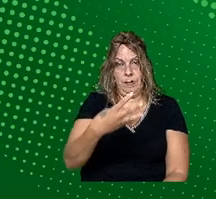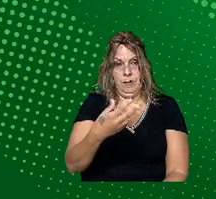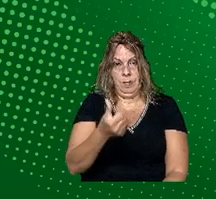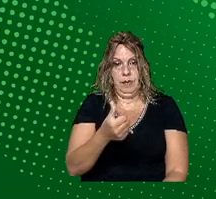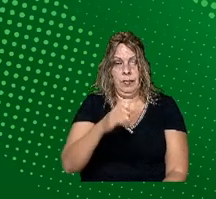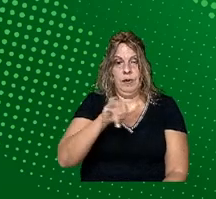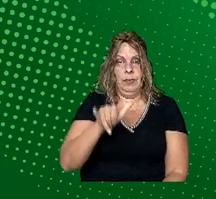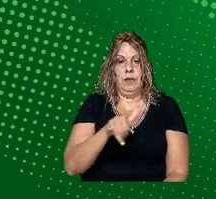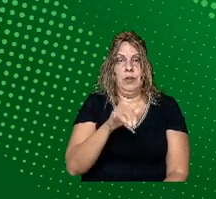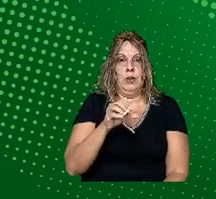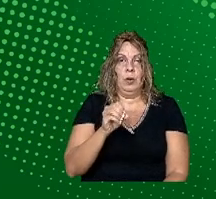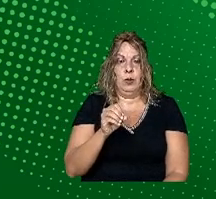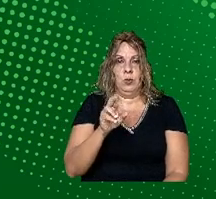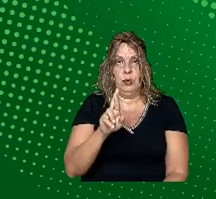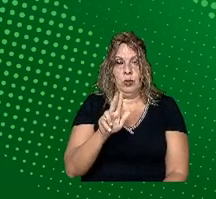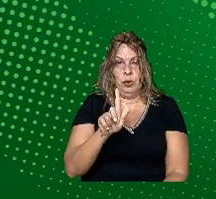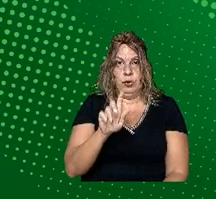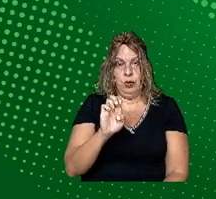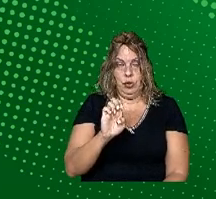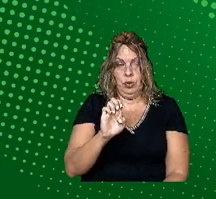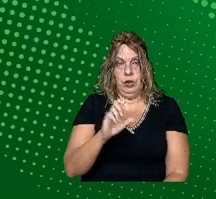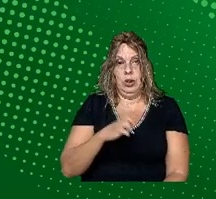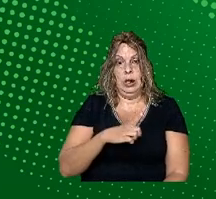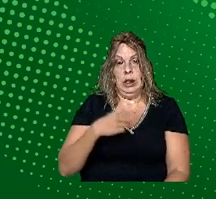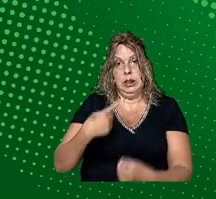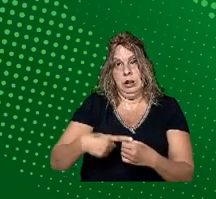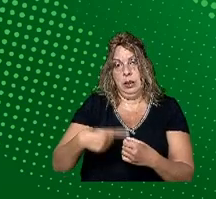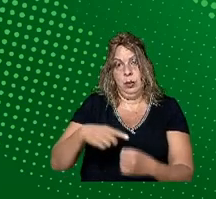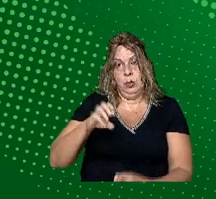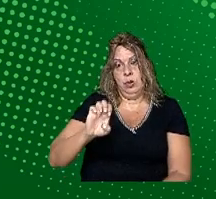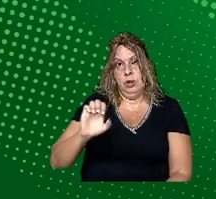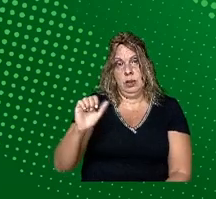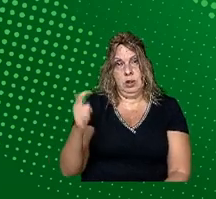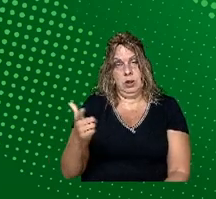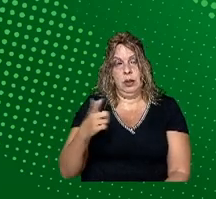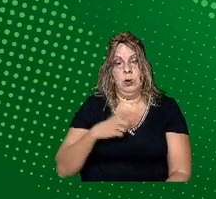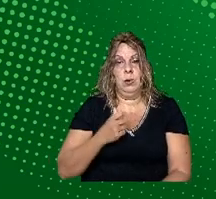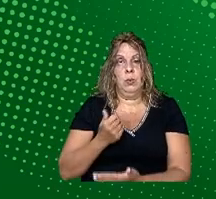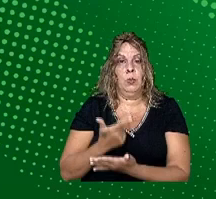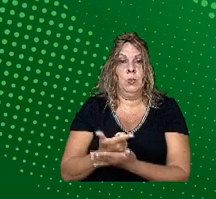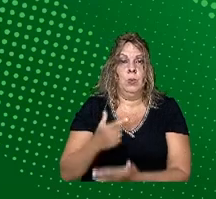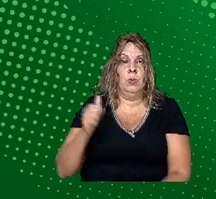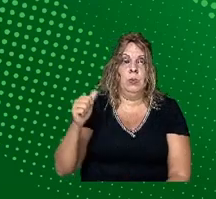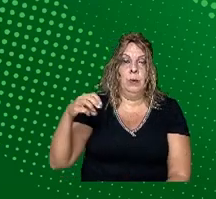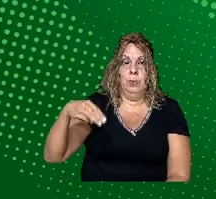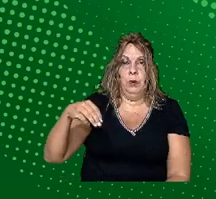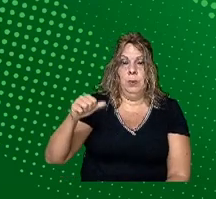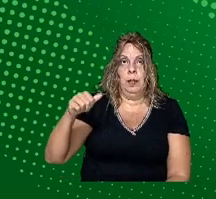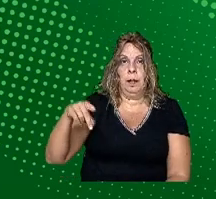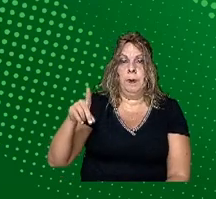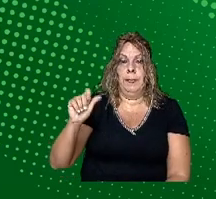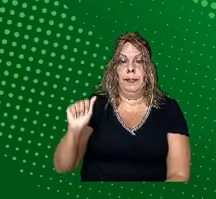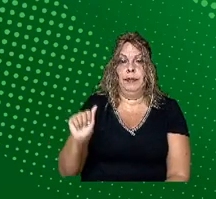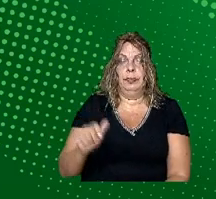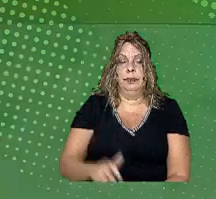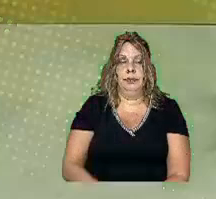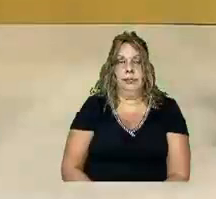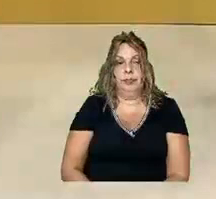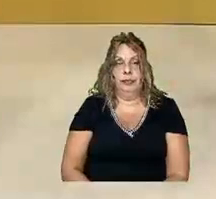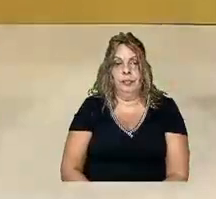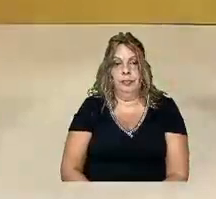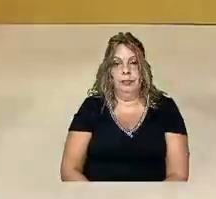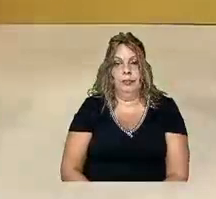139146, Jorge Ribeiro de Souza, da cidade de Estância, adquiriu na tenda da Amanda Regional Estância